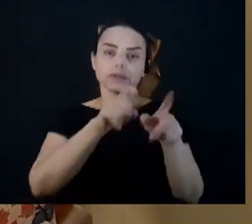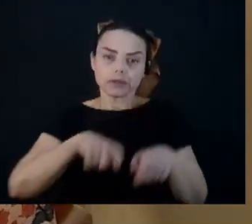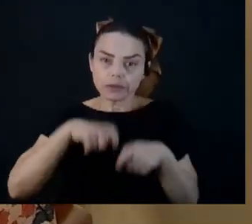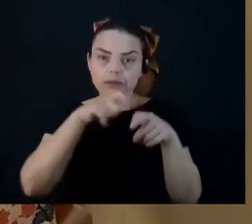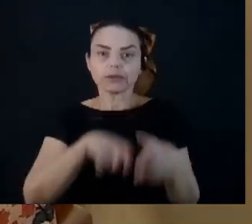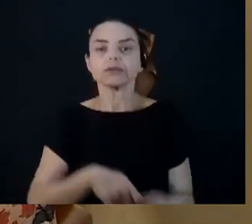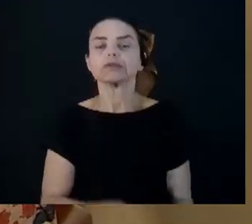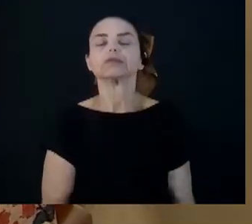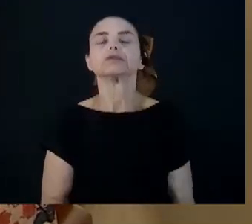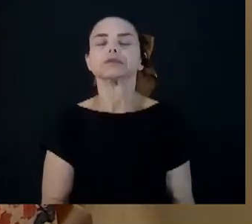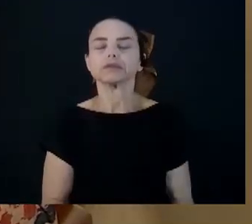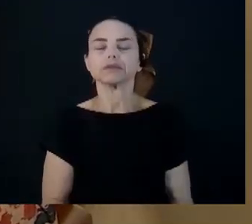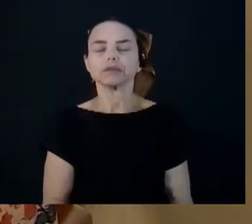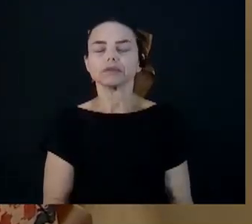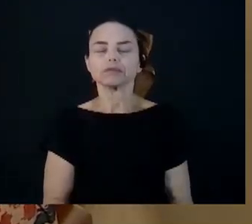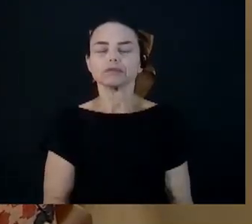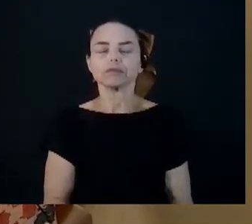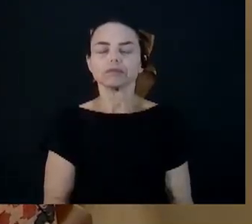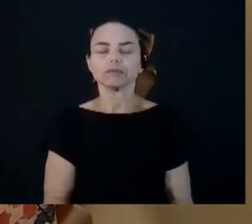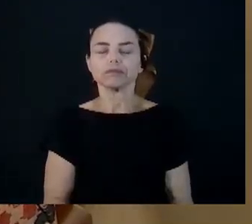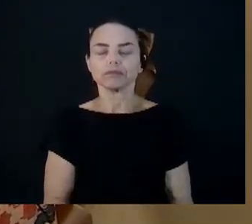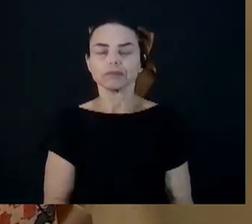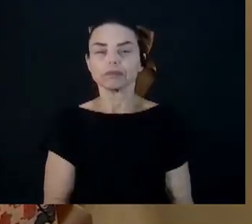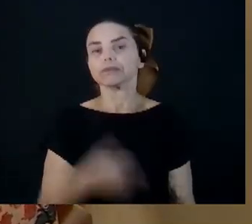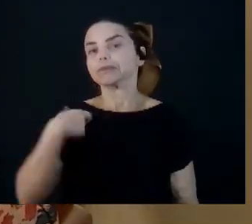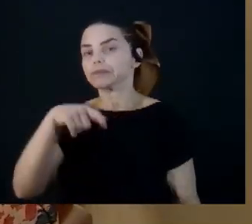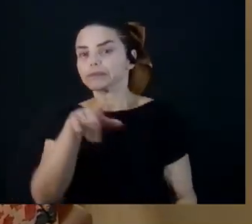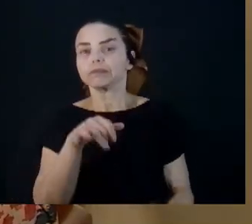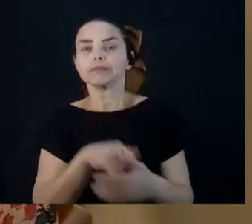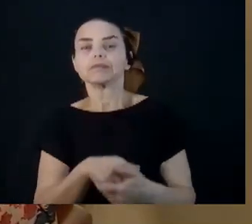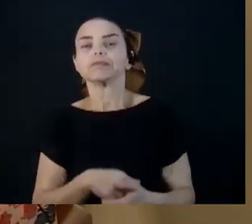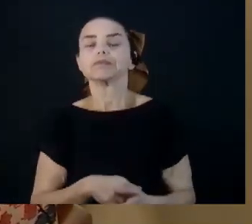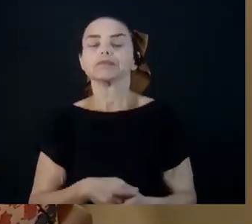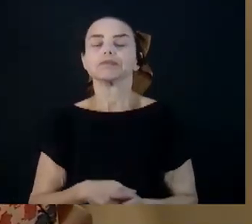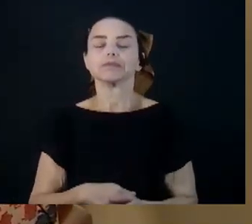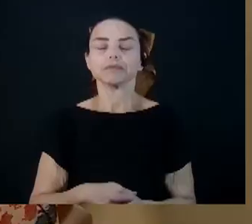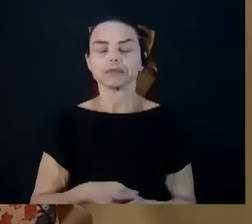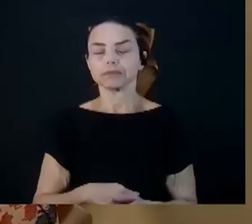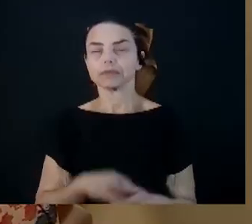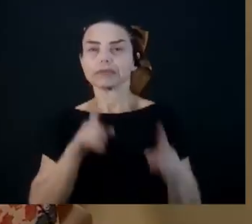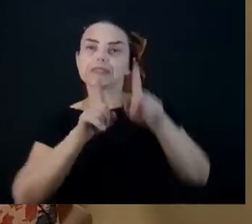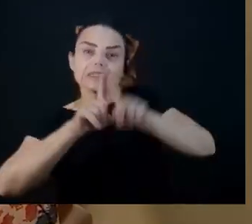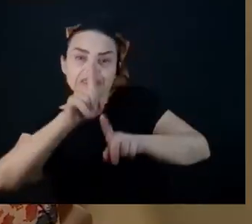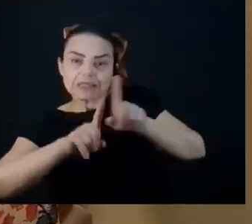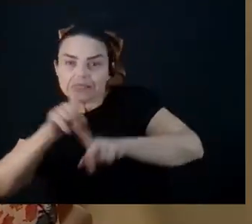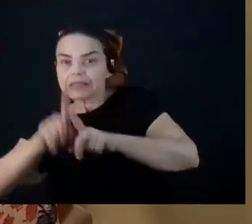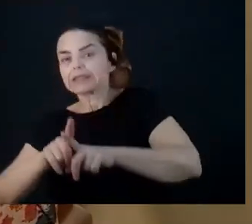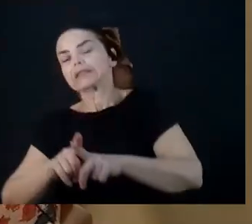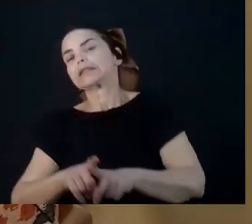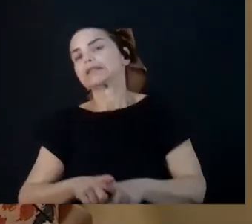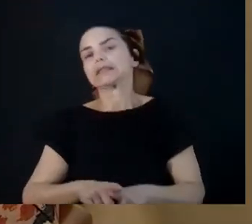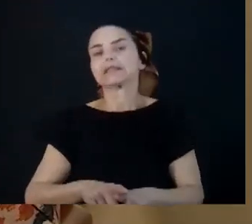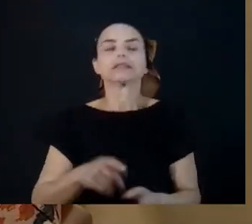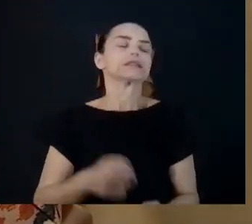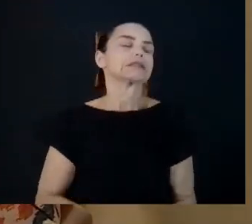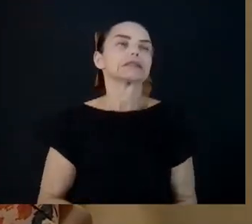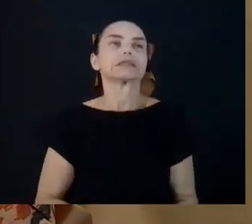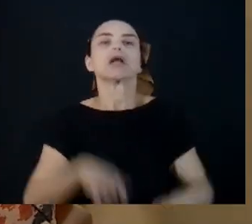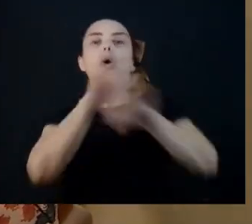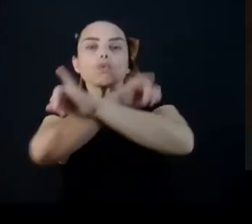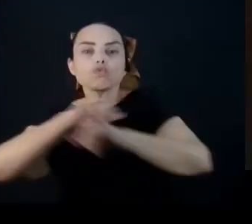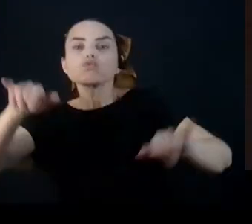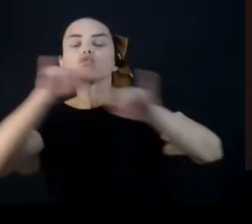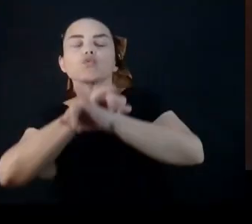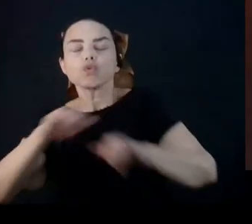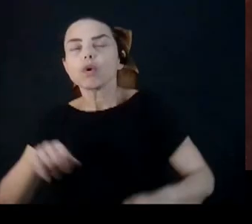essa, vamos dizer assim, concorrência desleal, essa propaganda